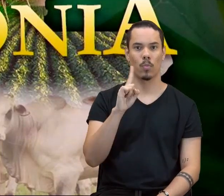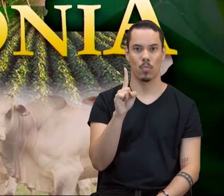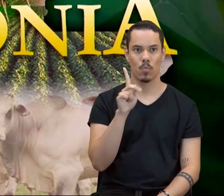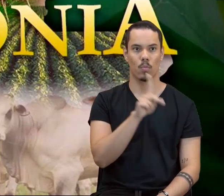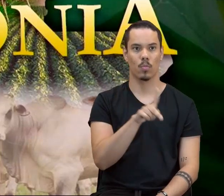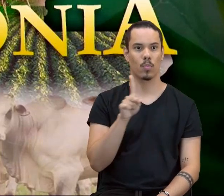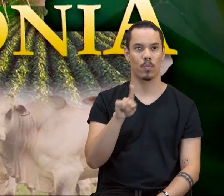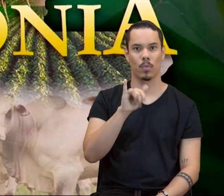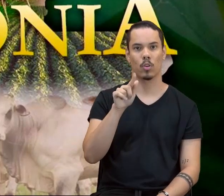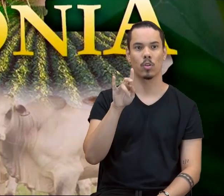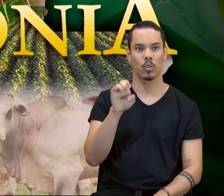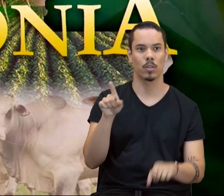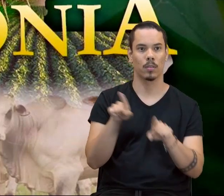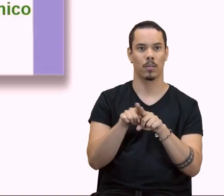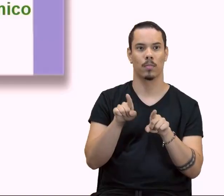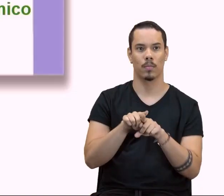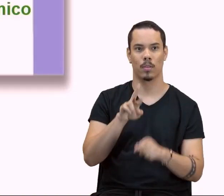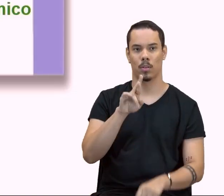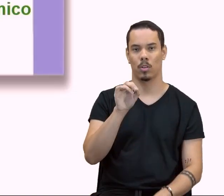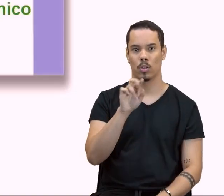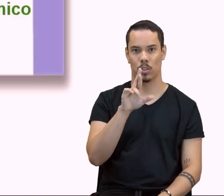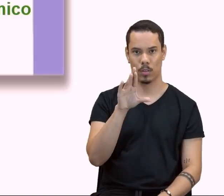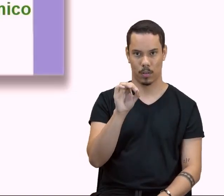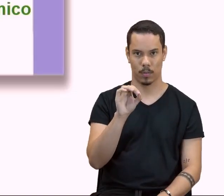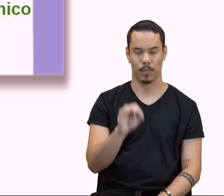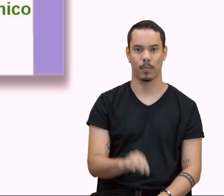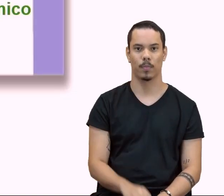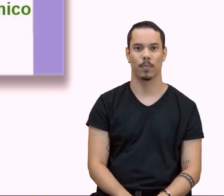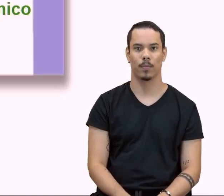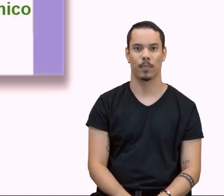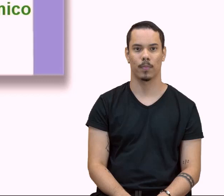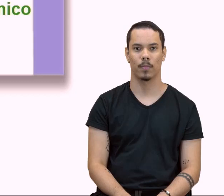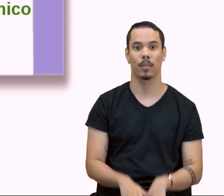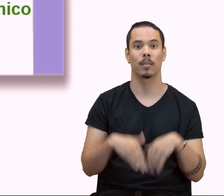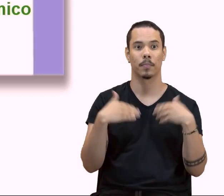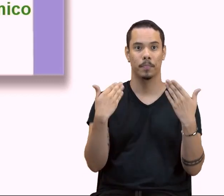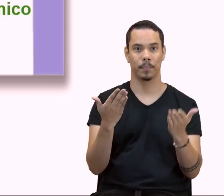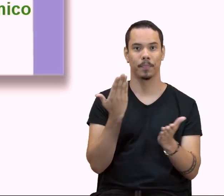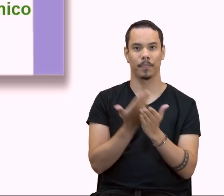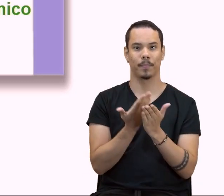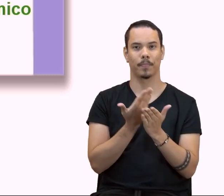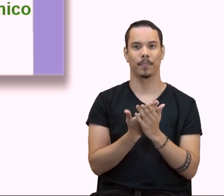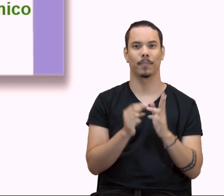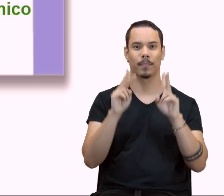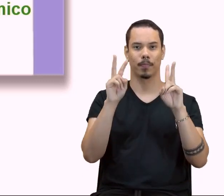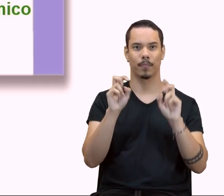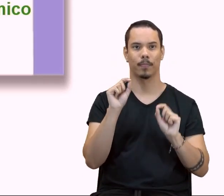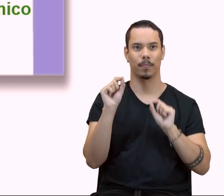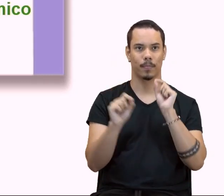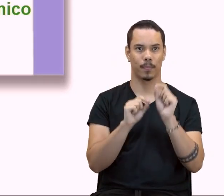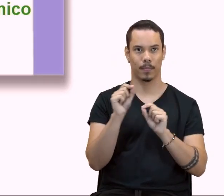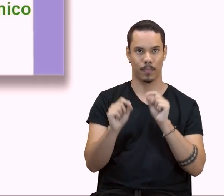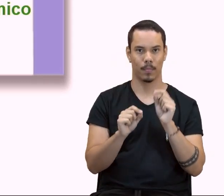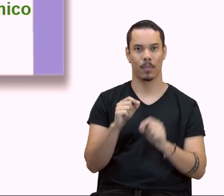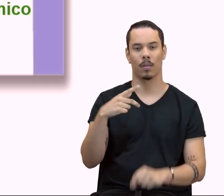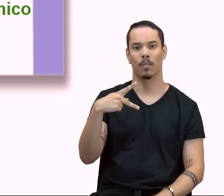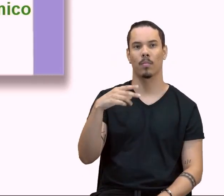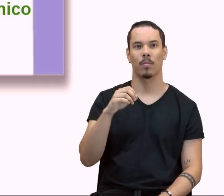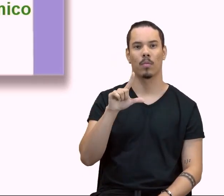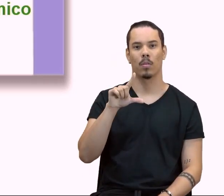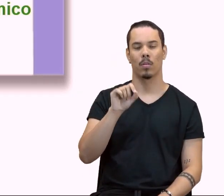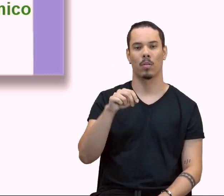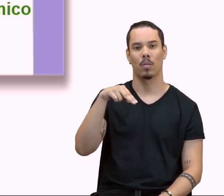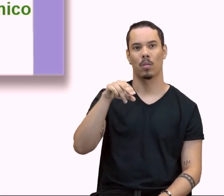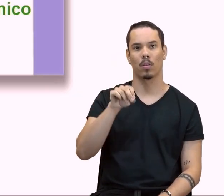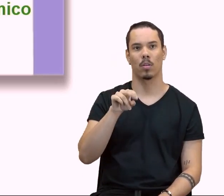e Rogério. Vamos lá. Vamos lá, galera. Então, nossa aula é sobre o Polo Noroeste e o Plano